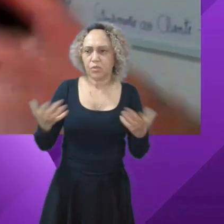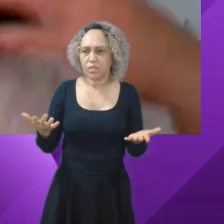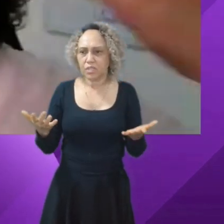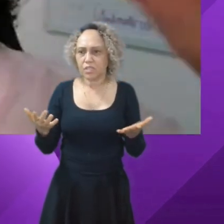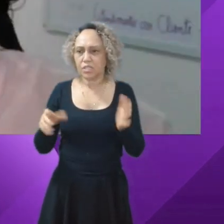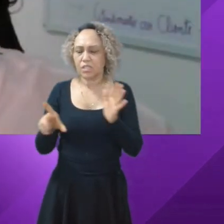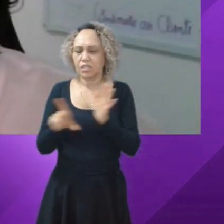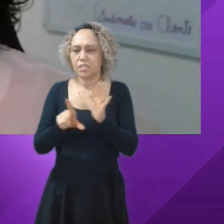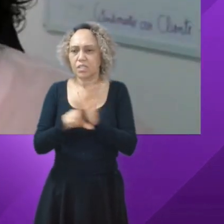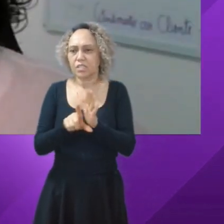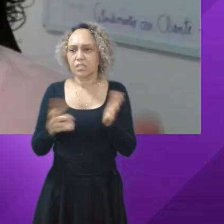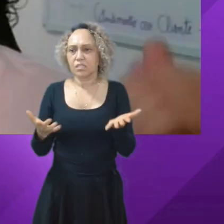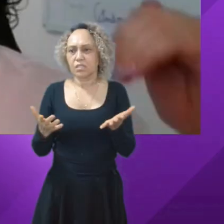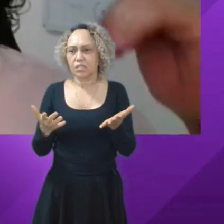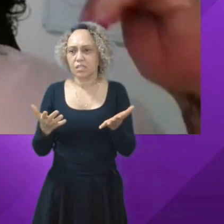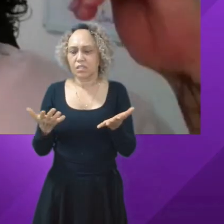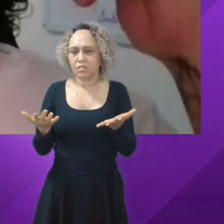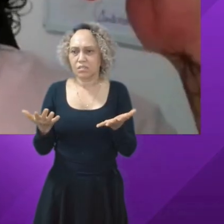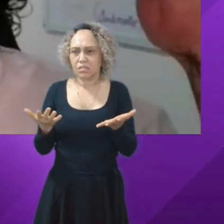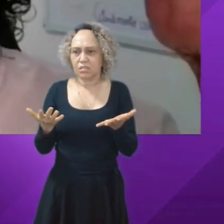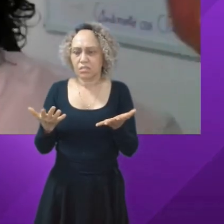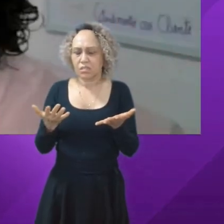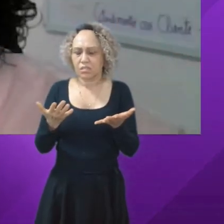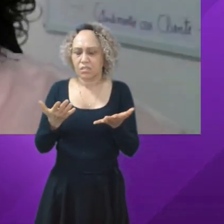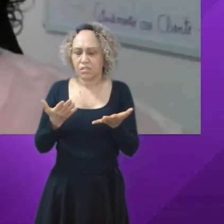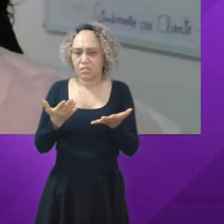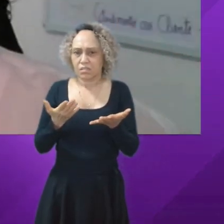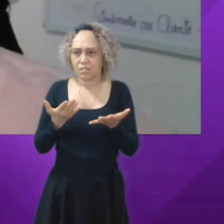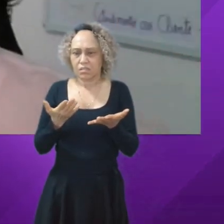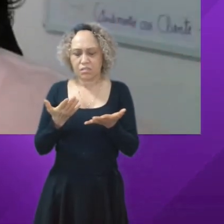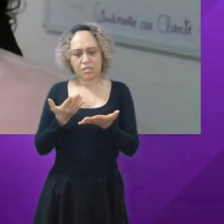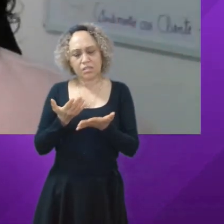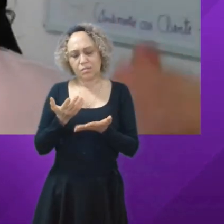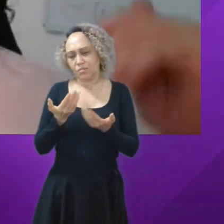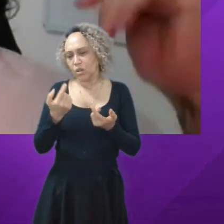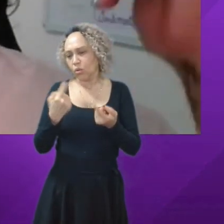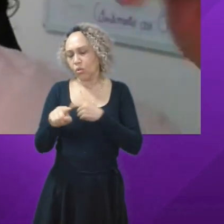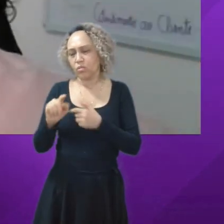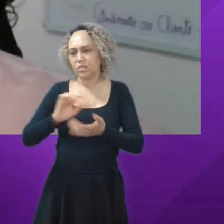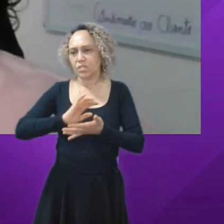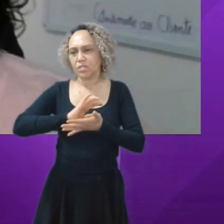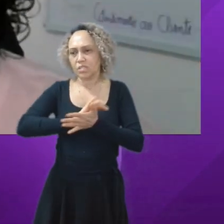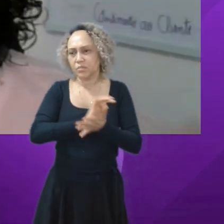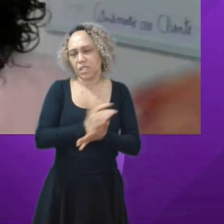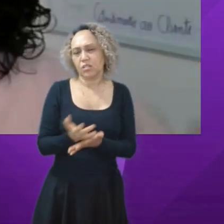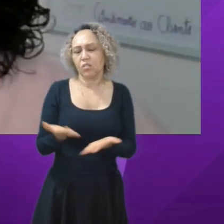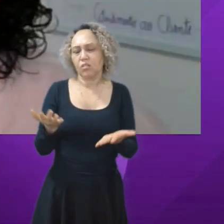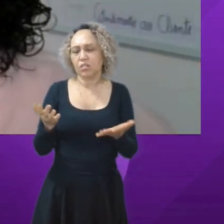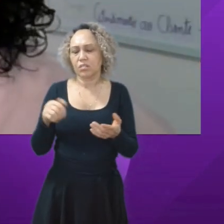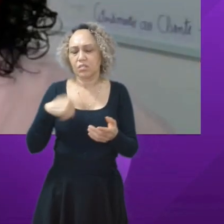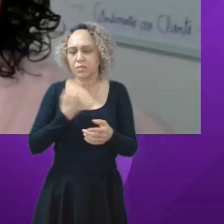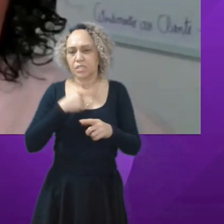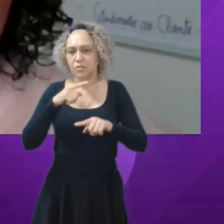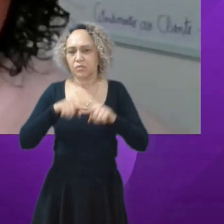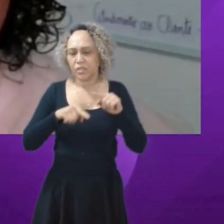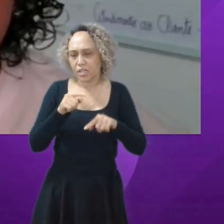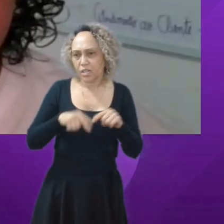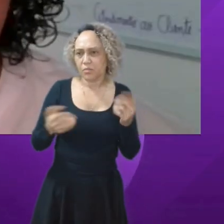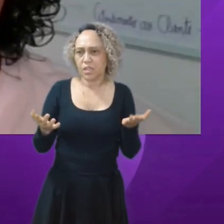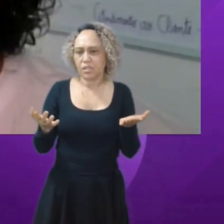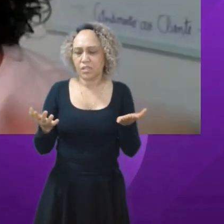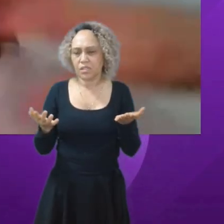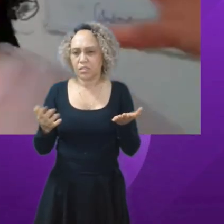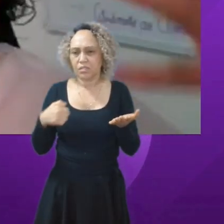legislações antidiscriminatórias, em ferramentas de educação digital. A gente precisa fazer uma